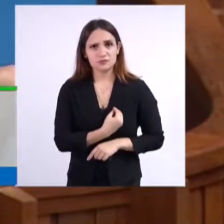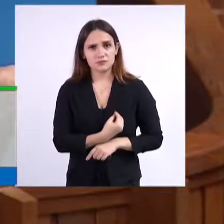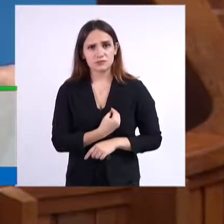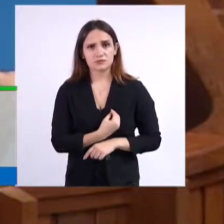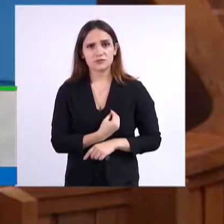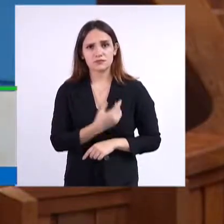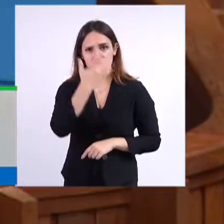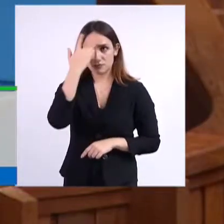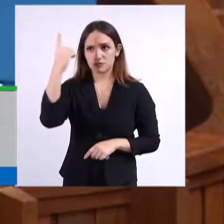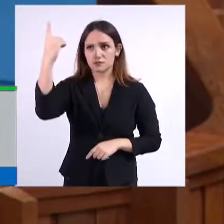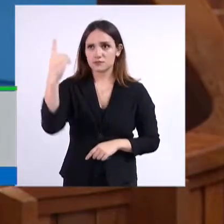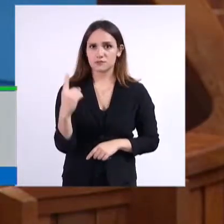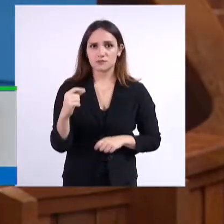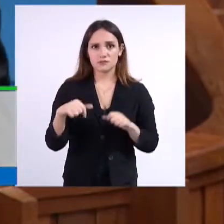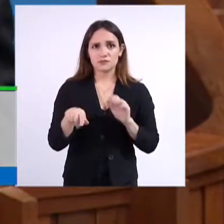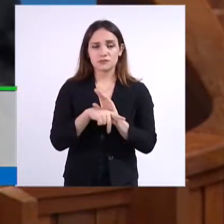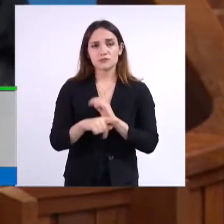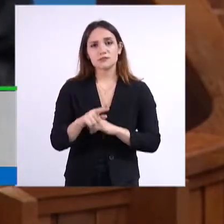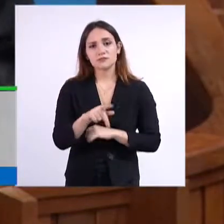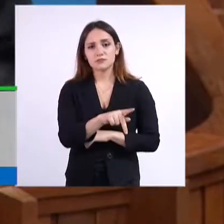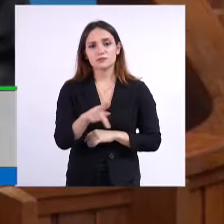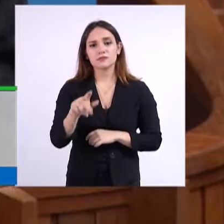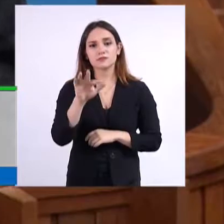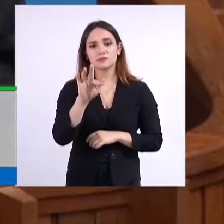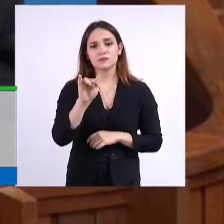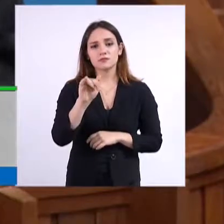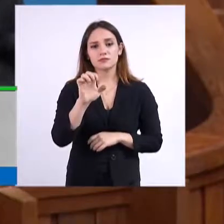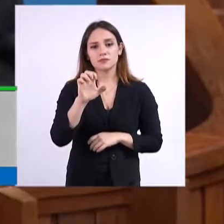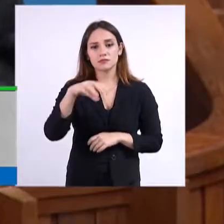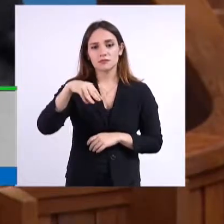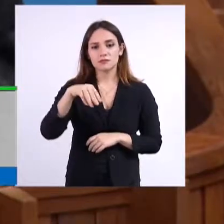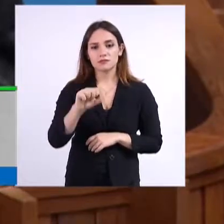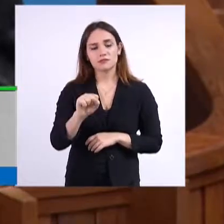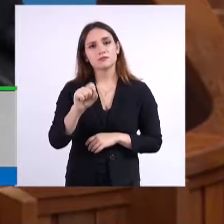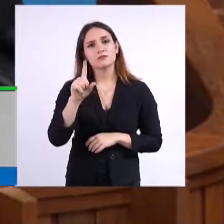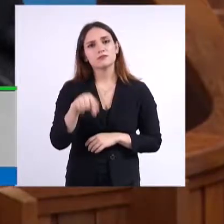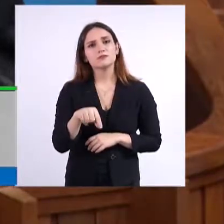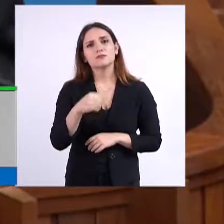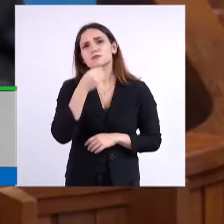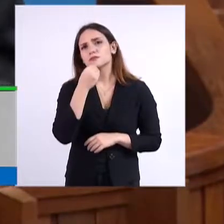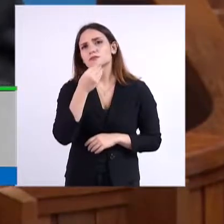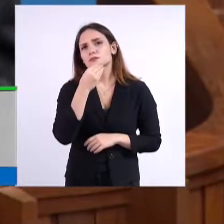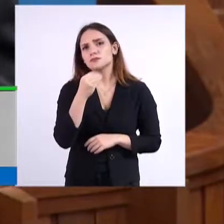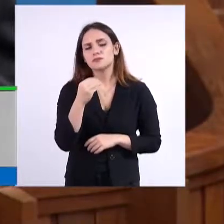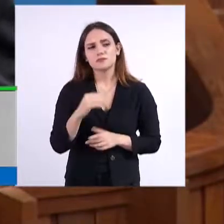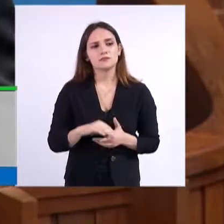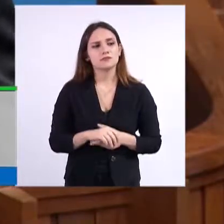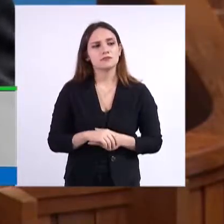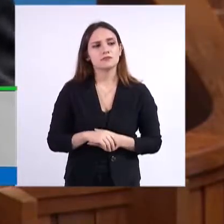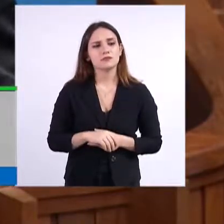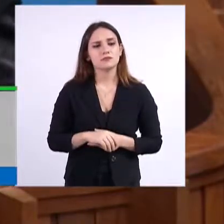do presidente da FIEMES, Dr. Carlos Sérgio Longue,